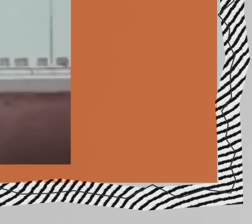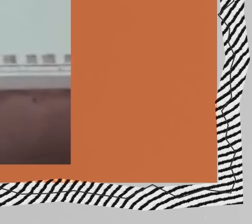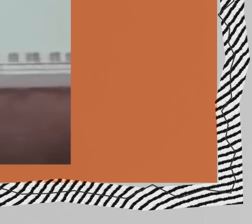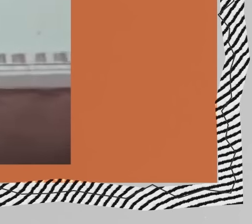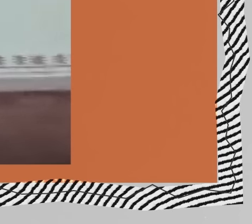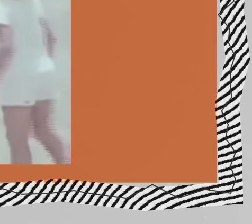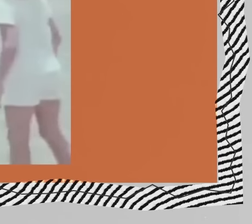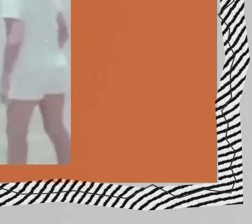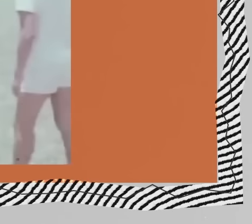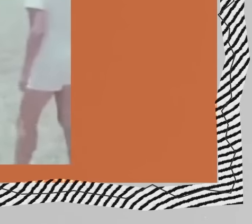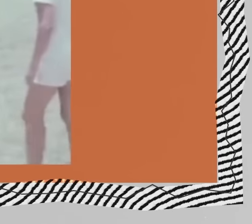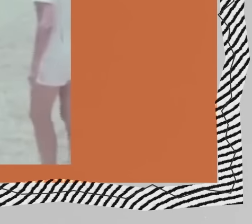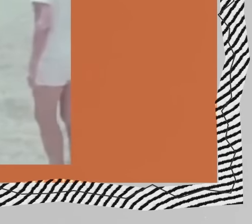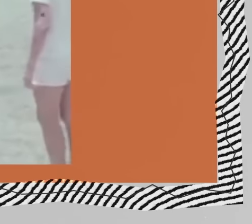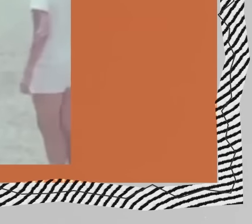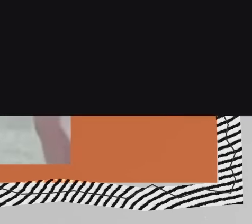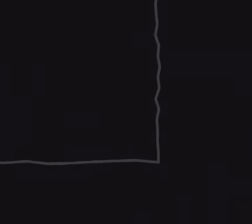estádio do Maracanã.